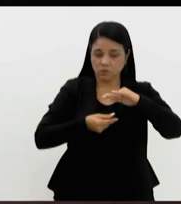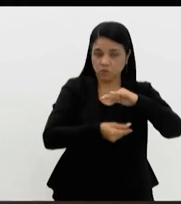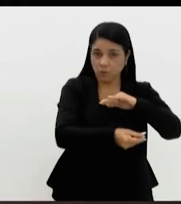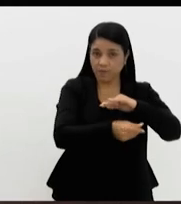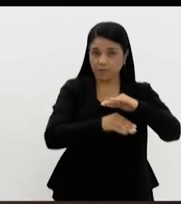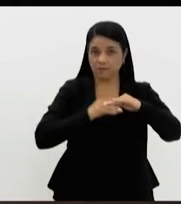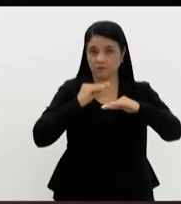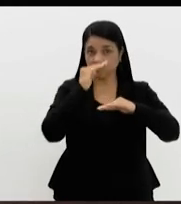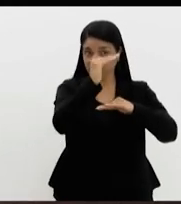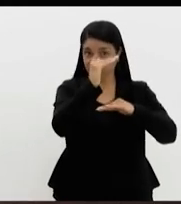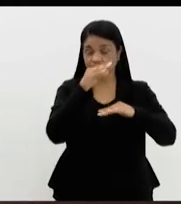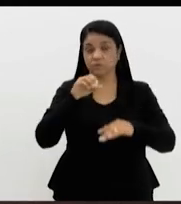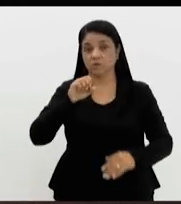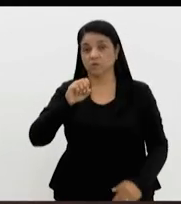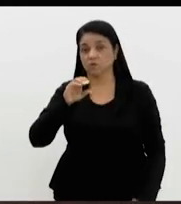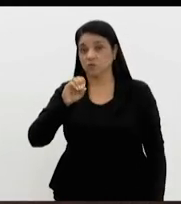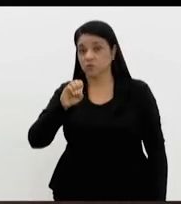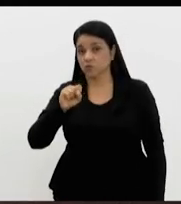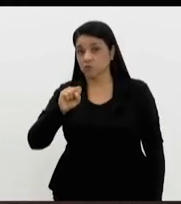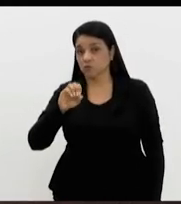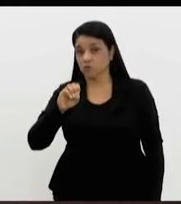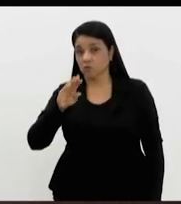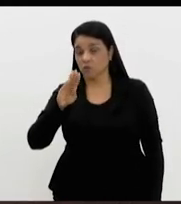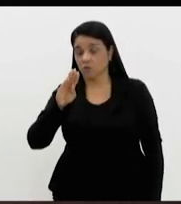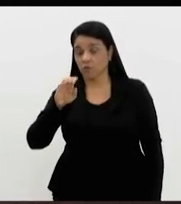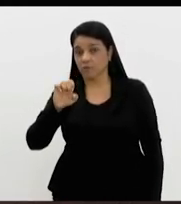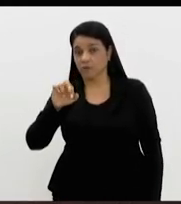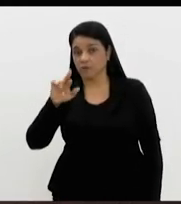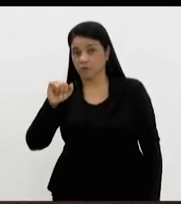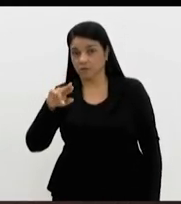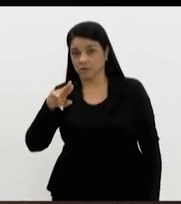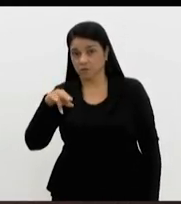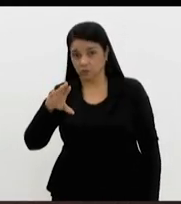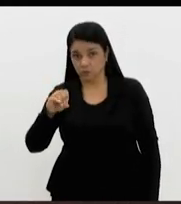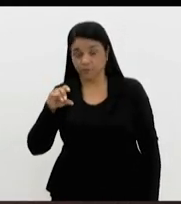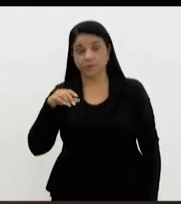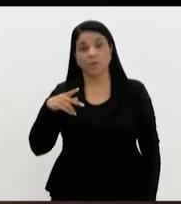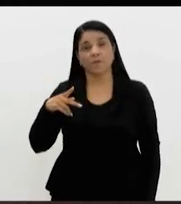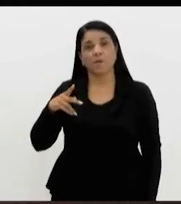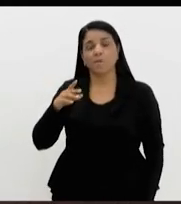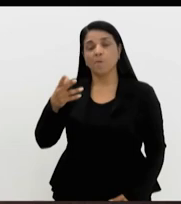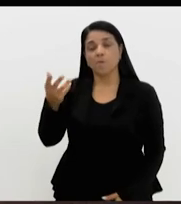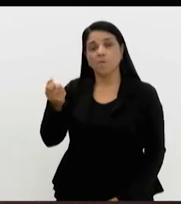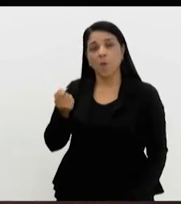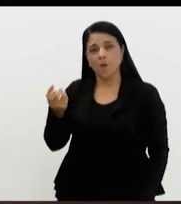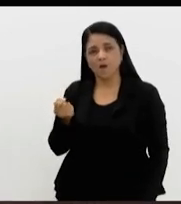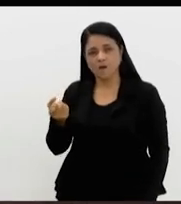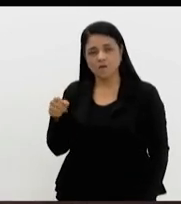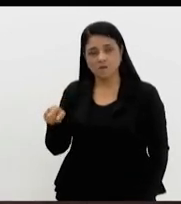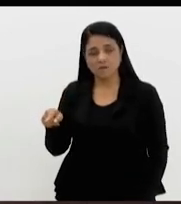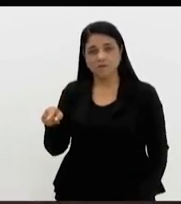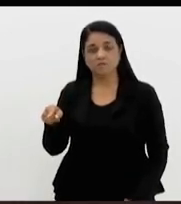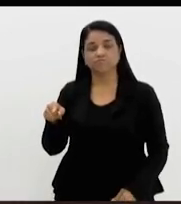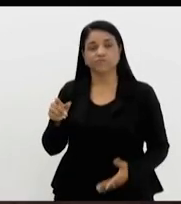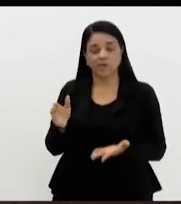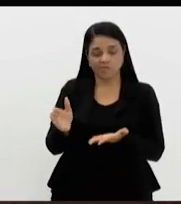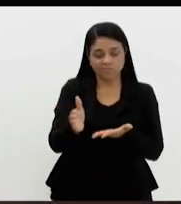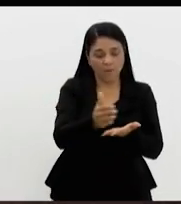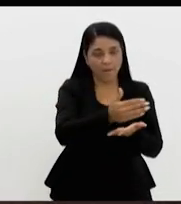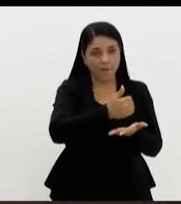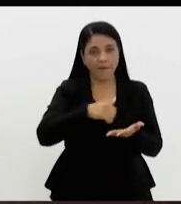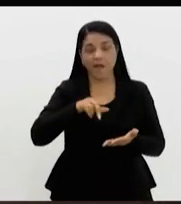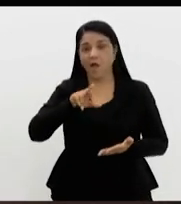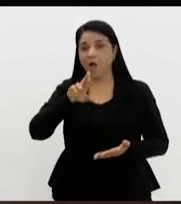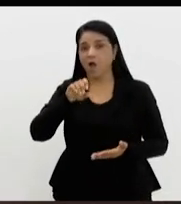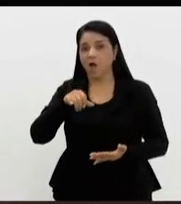Fundo Soberano ele é uma poupança formada por recursos oriundos dos royalties do petróleo, que permite o Estado